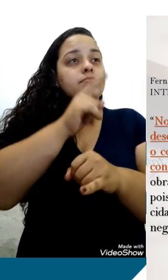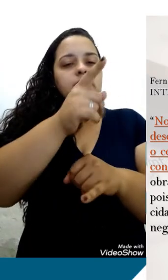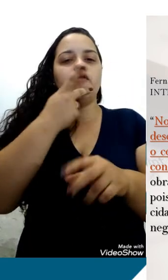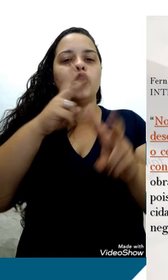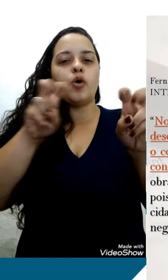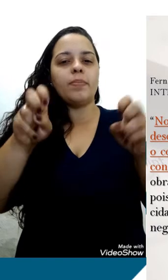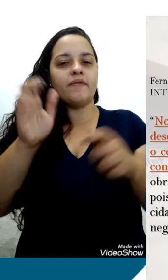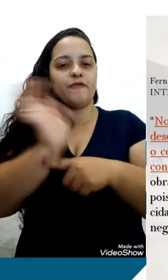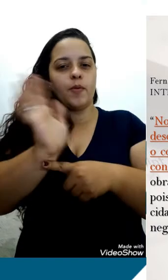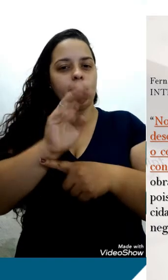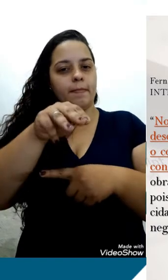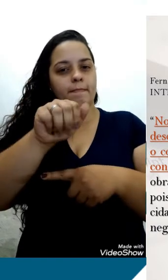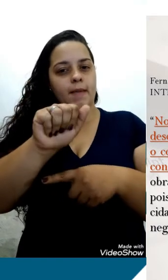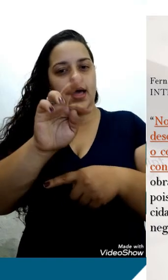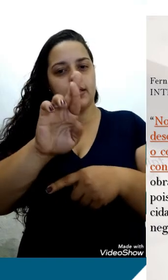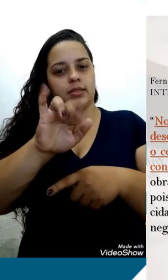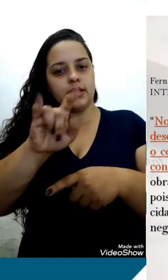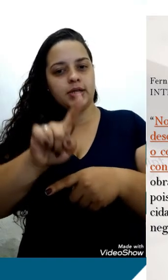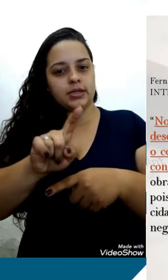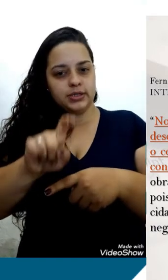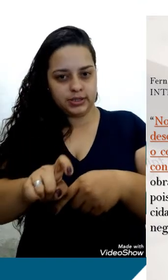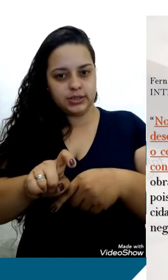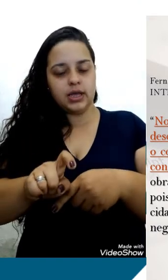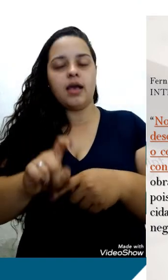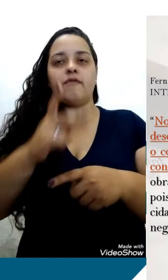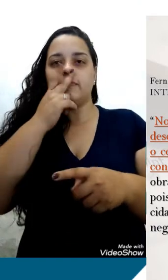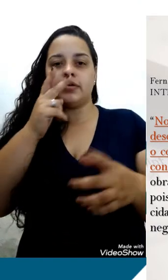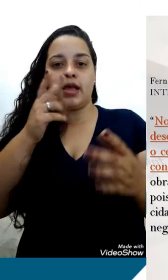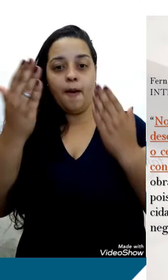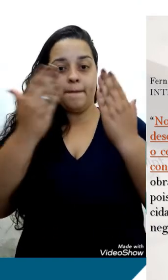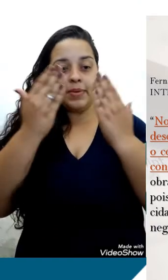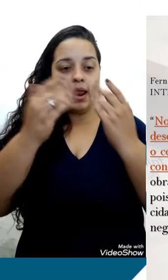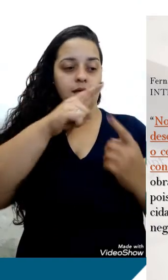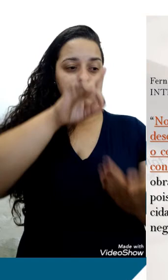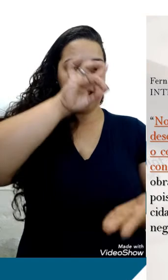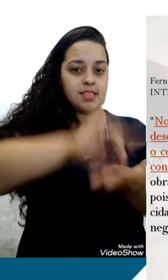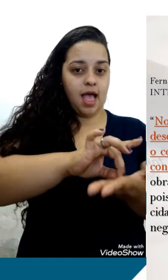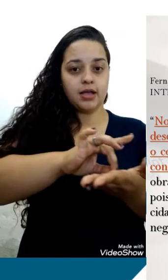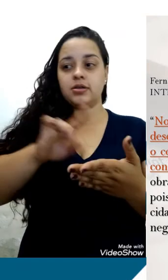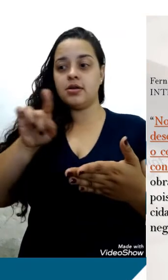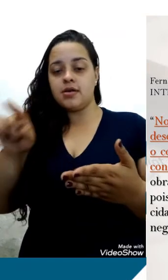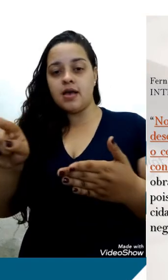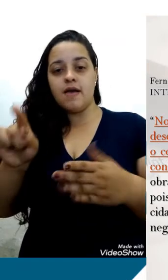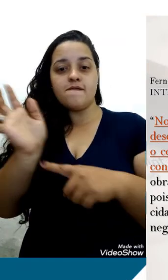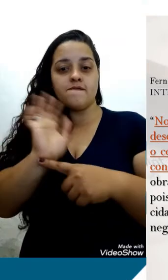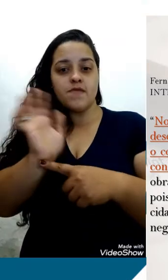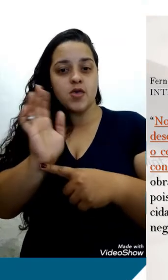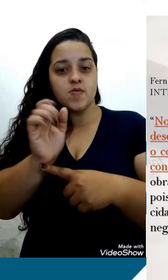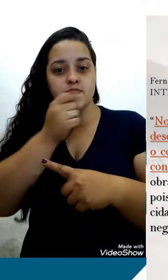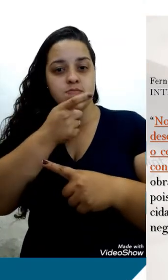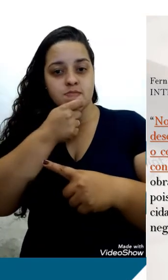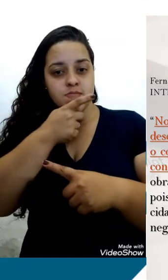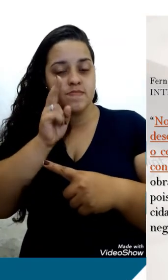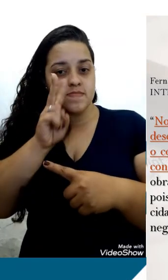para fazer um comparativo entre a realidade da obra de ficção, que o filme traz, e a realidade da nossa sociedade de um modo geral.